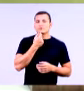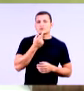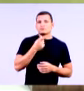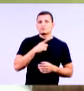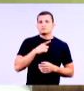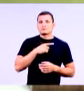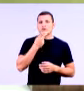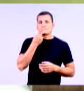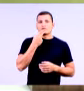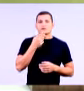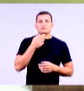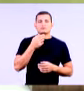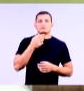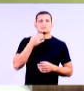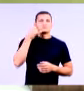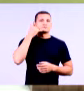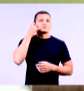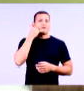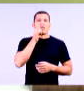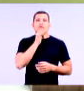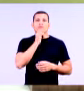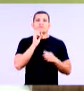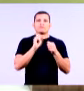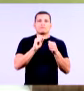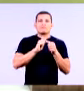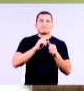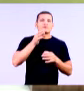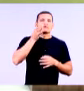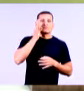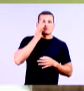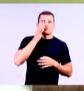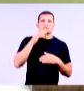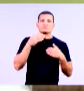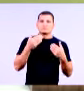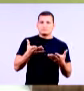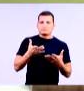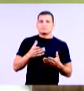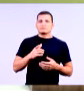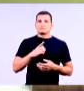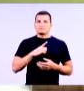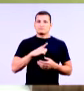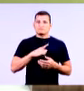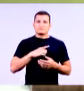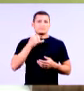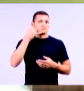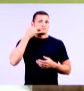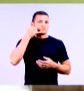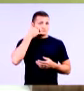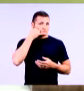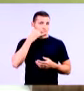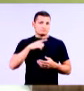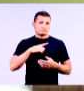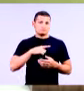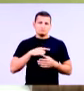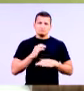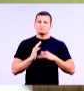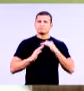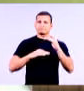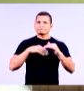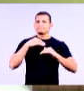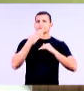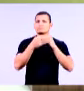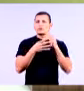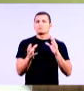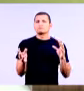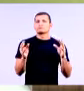tem celular que faz até café, né? Então, nós temos cada vez mais que esses equipamentos têm integrado os serviços